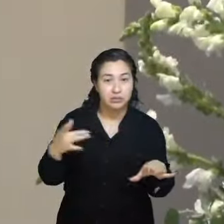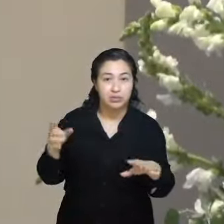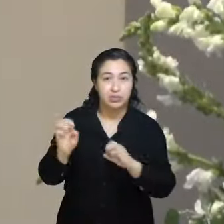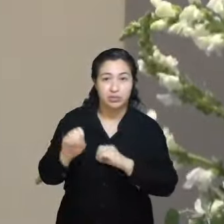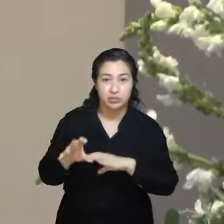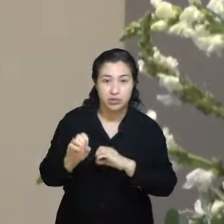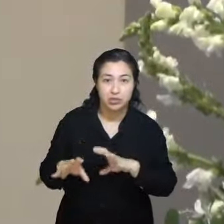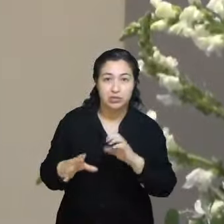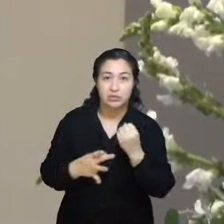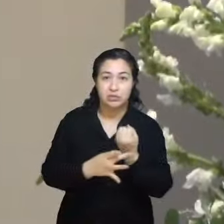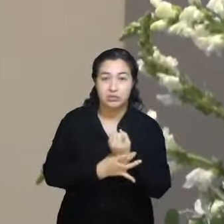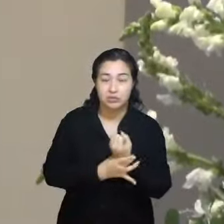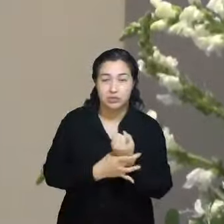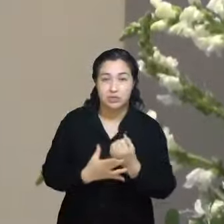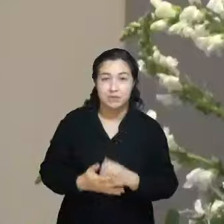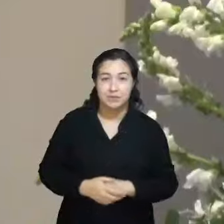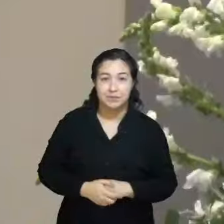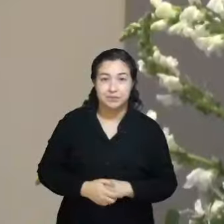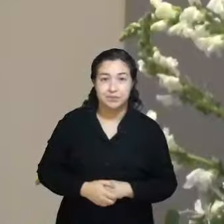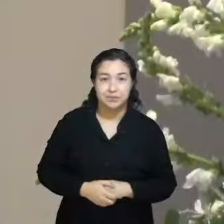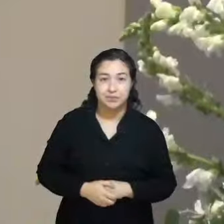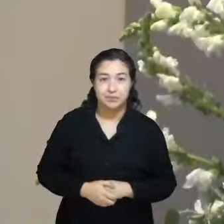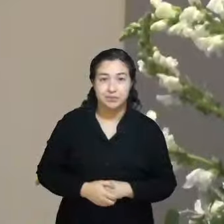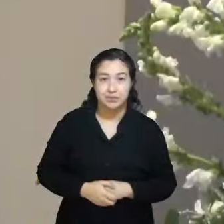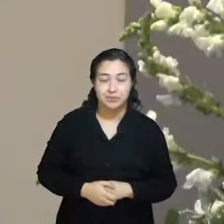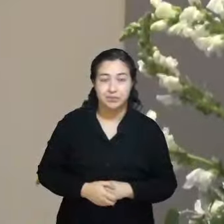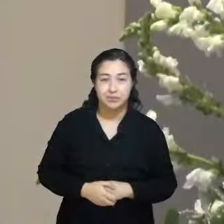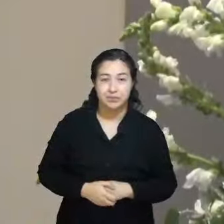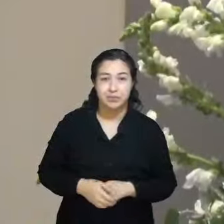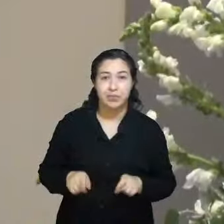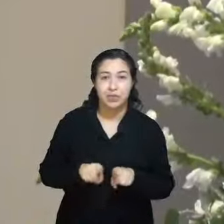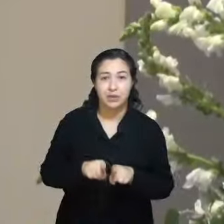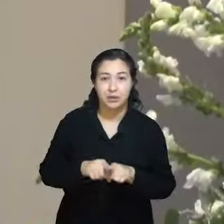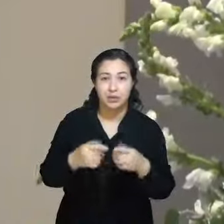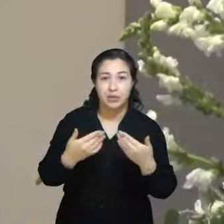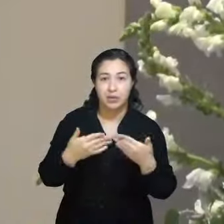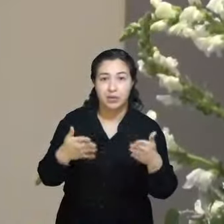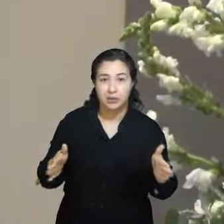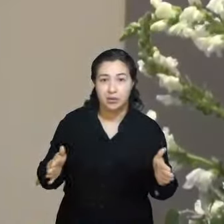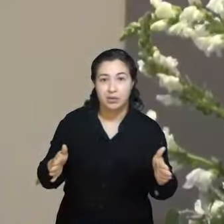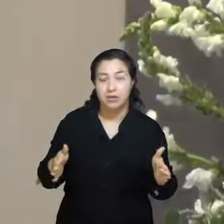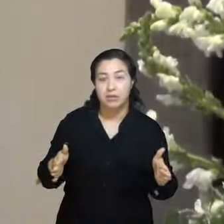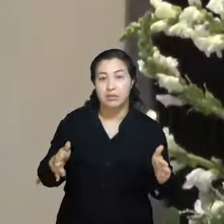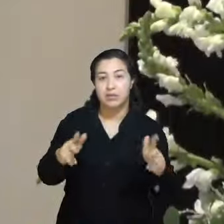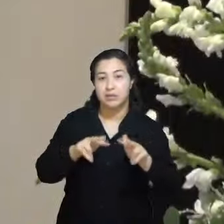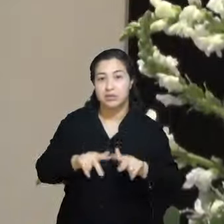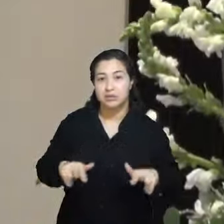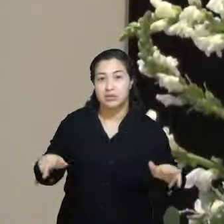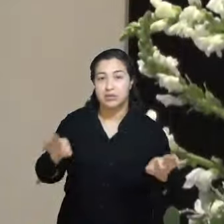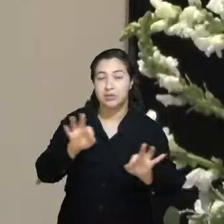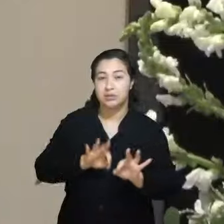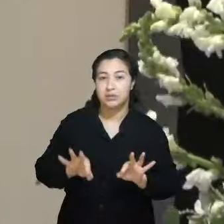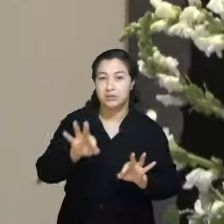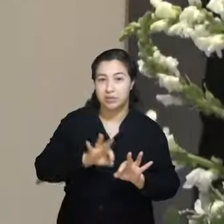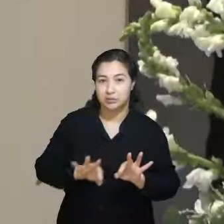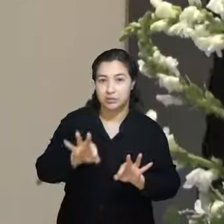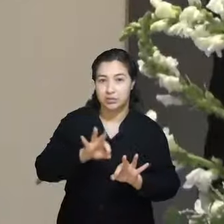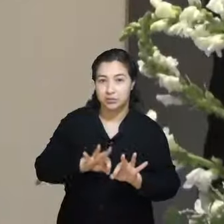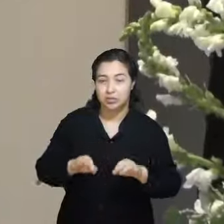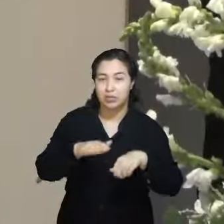segurança por exemplo indispensável a Abrir horizontes interinstitucionais de